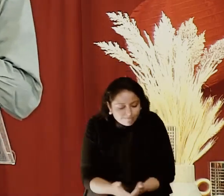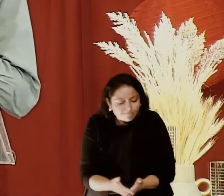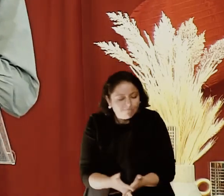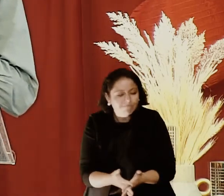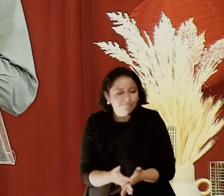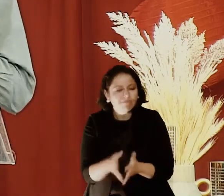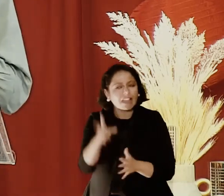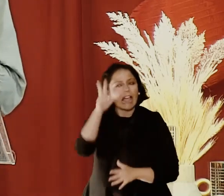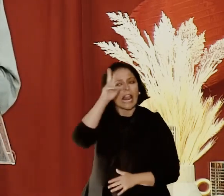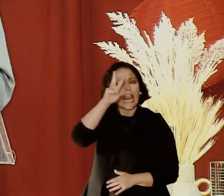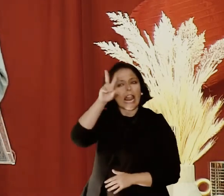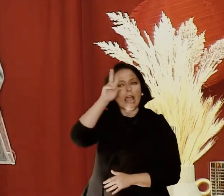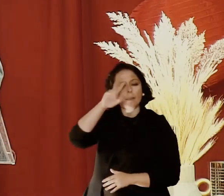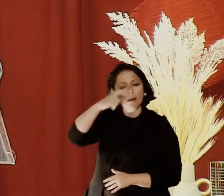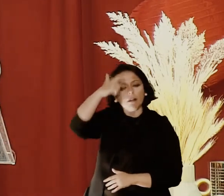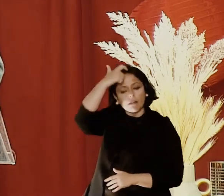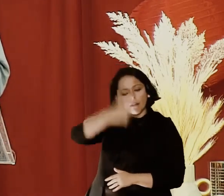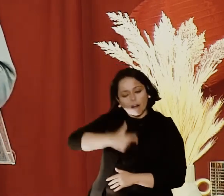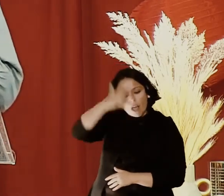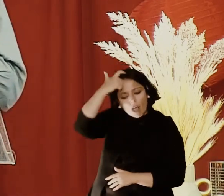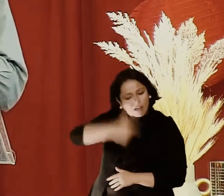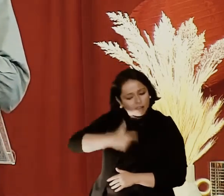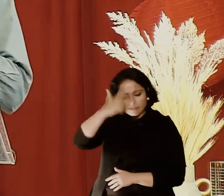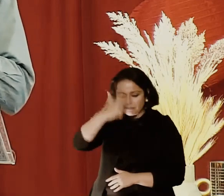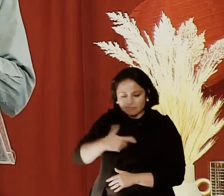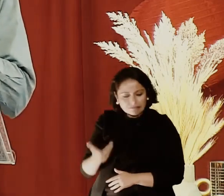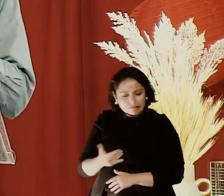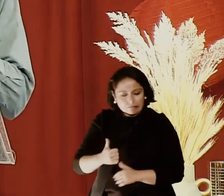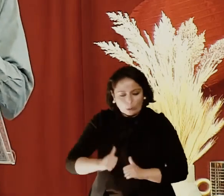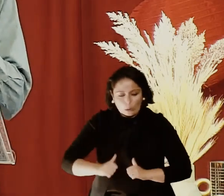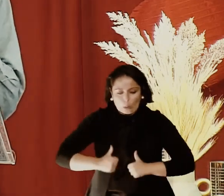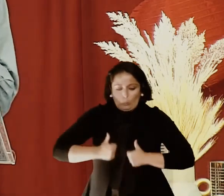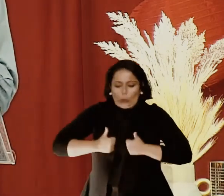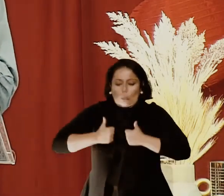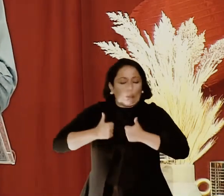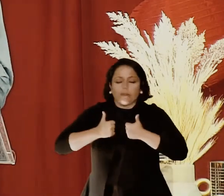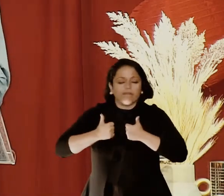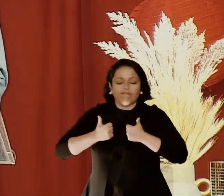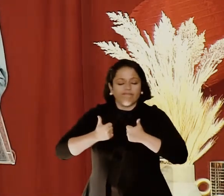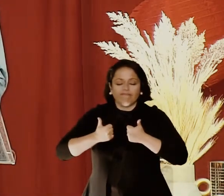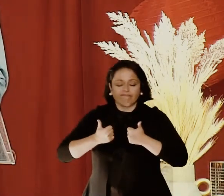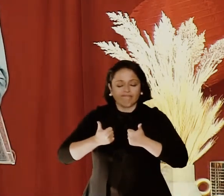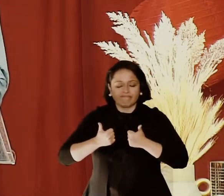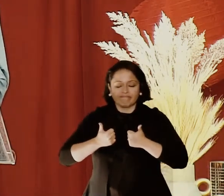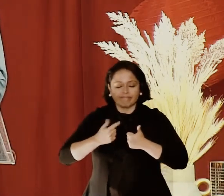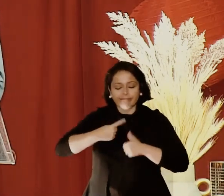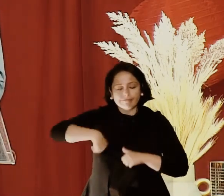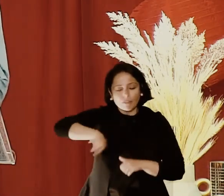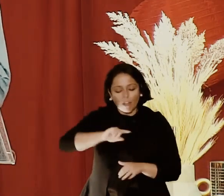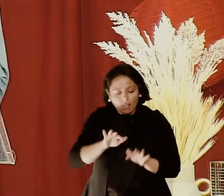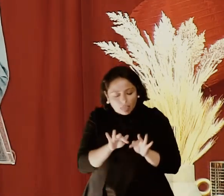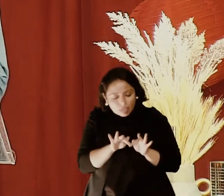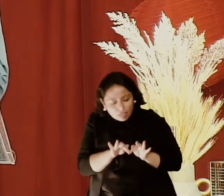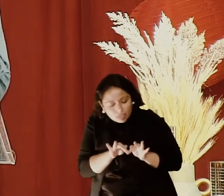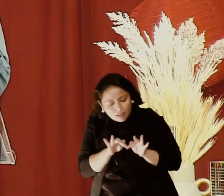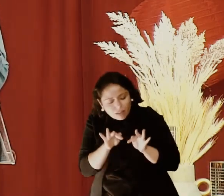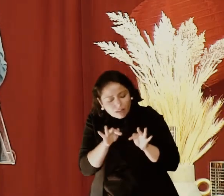vez, nada somos diante de Deus. Devemos nos reconhecer pobres,